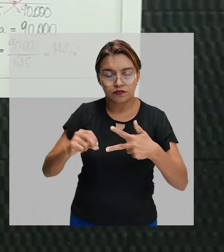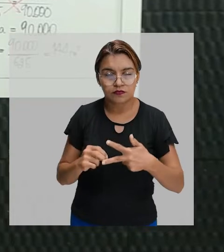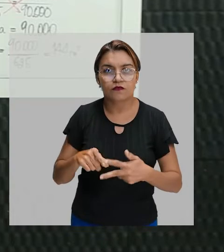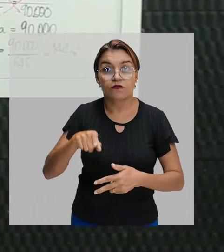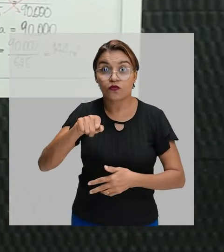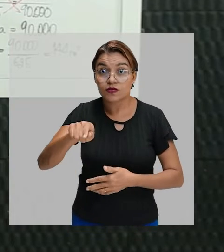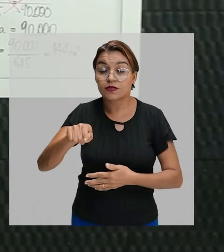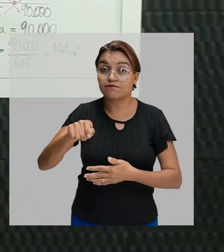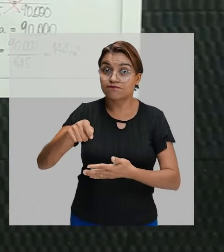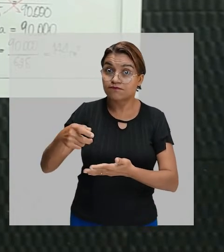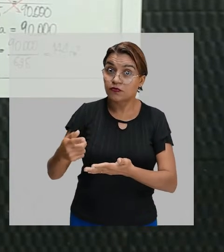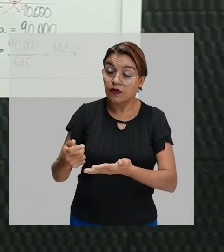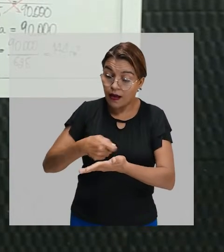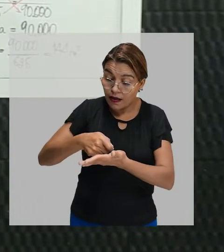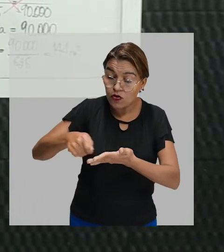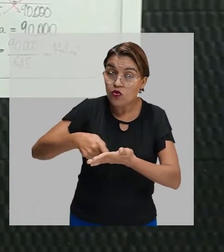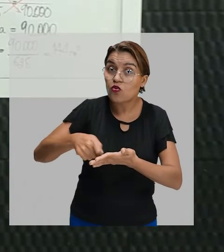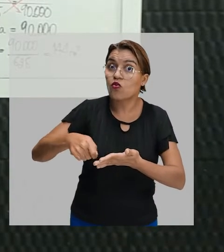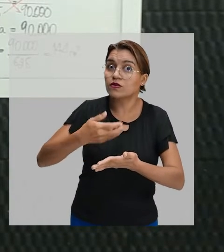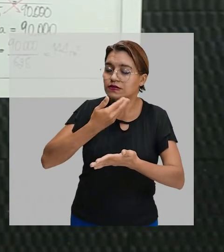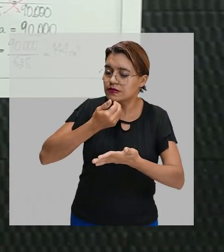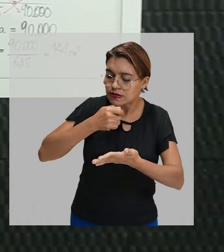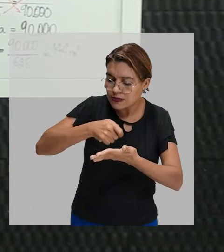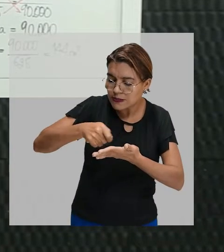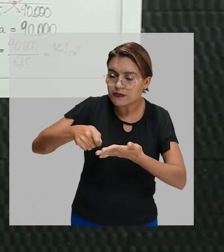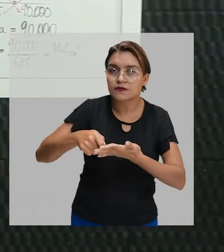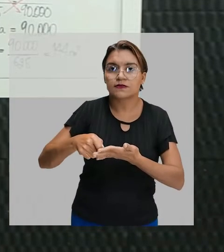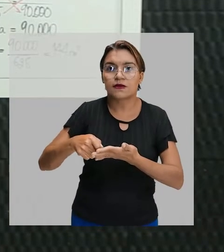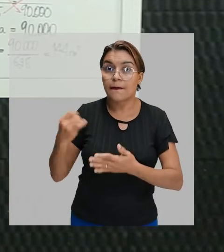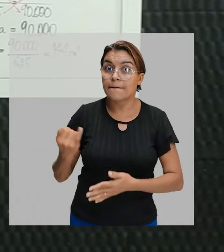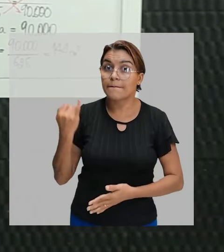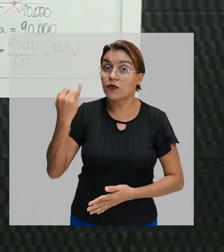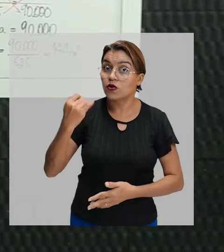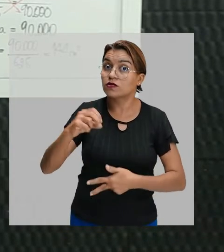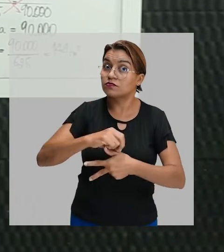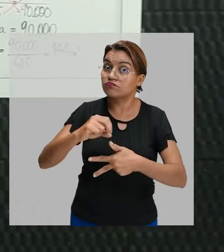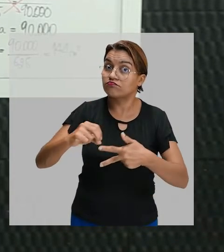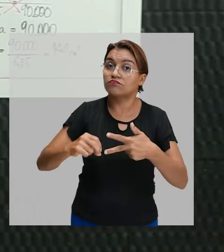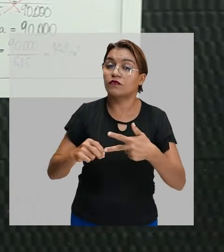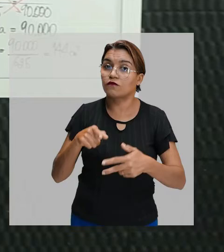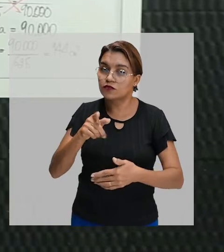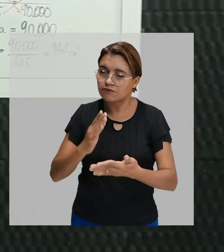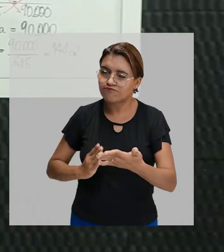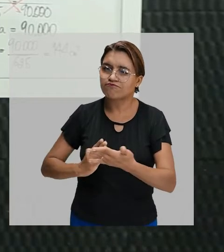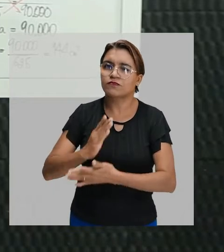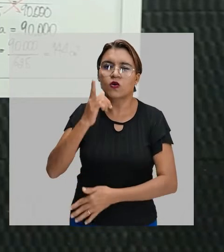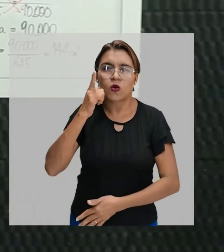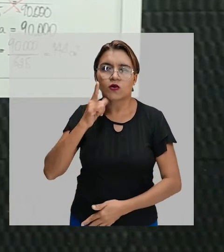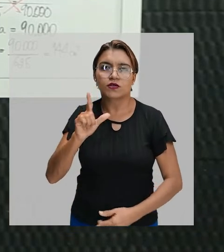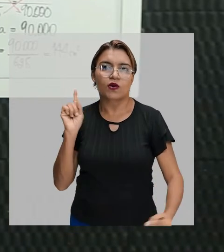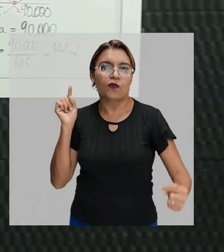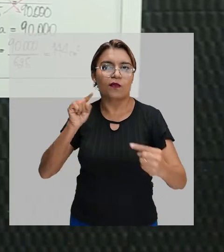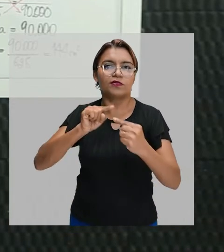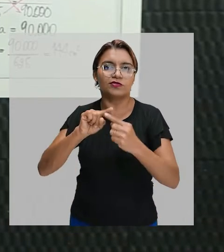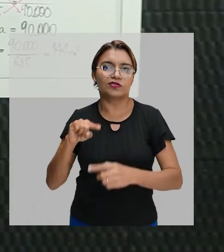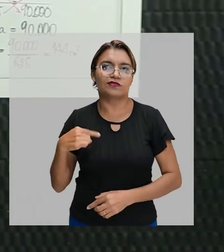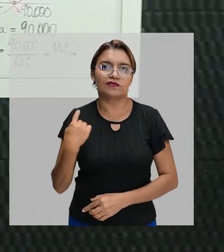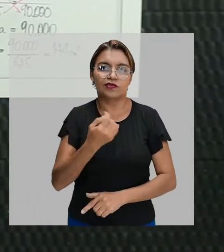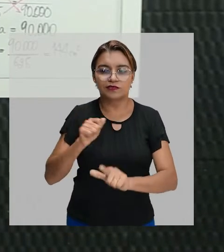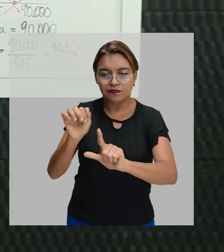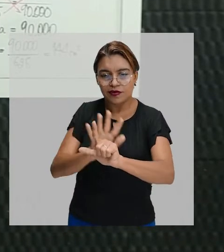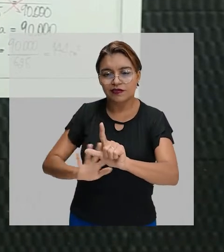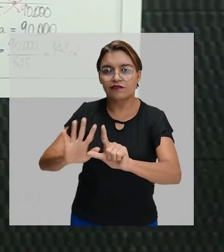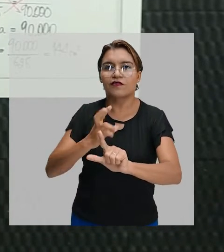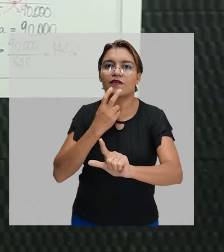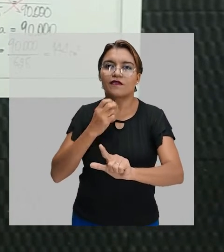então anote no seu caderninho que esse assunto e com certeza vai estar na sua prova você vai detonar que o objetivo da galera aqui da